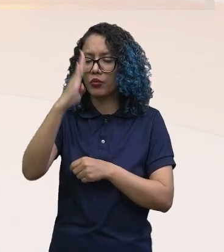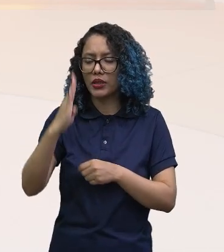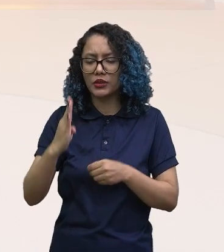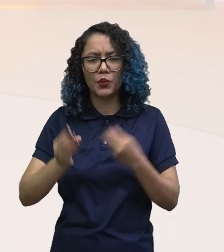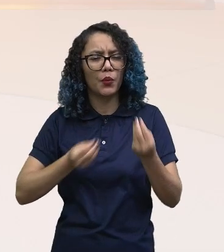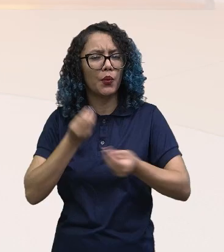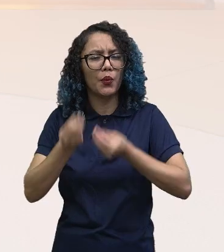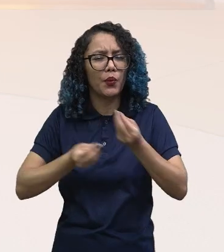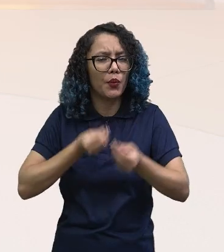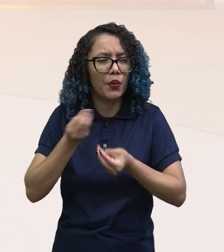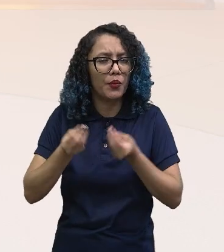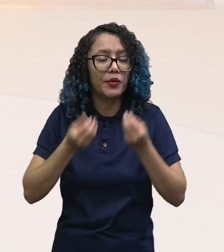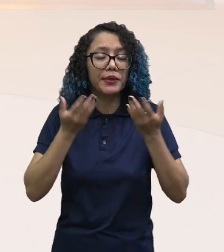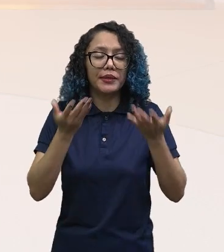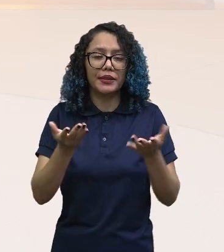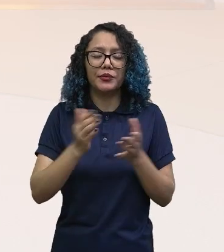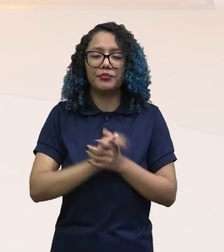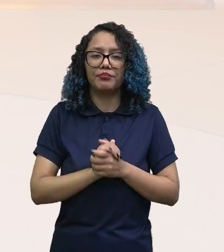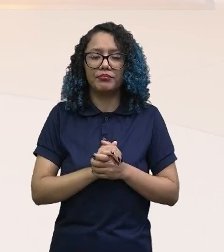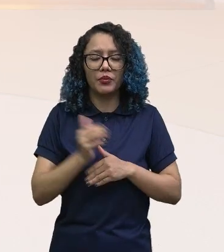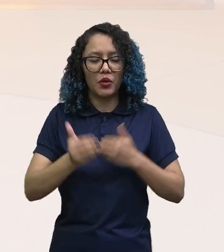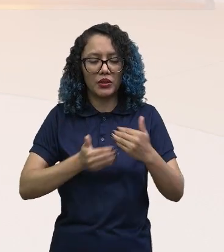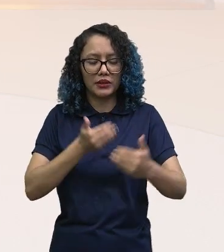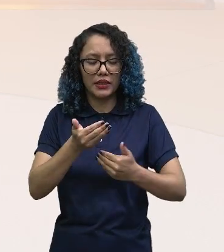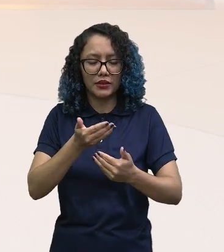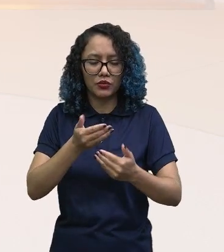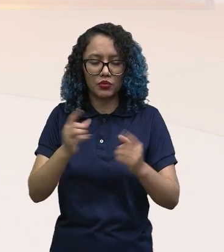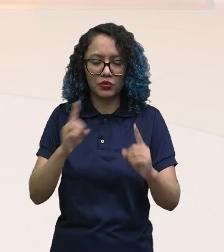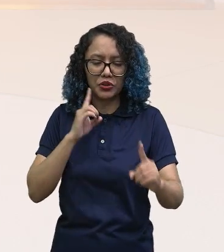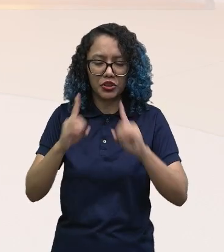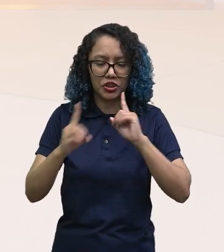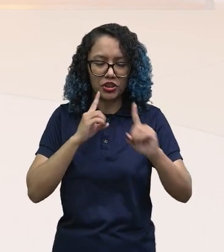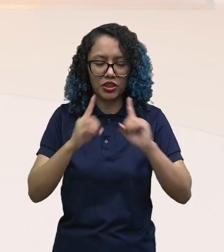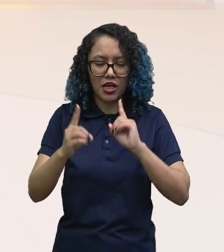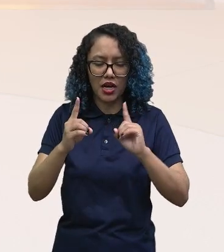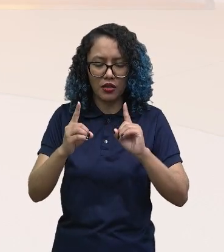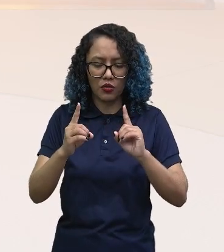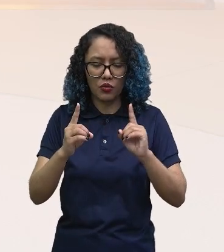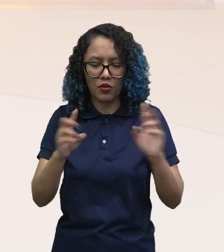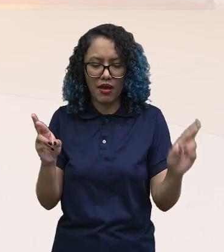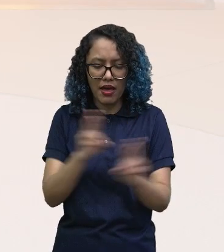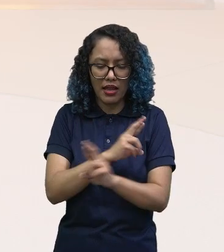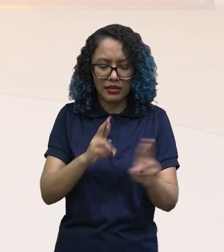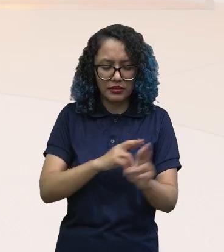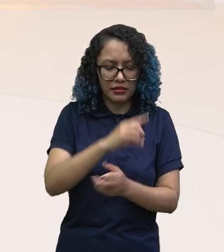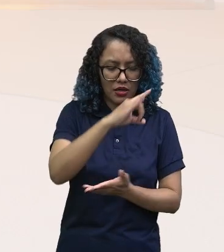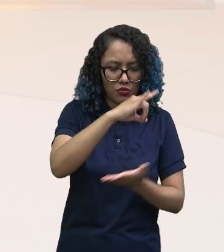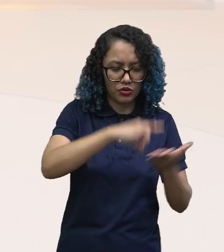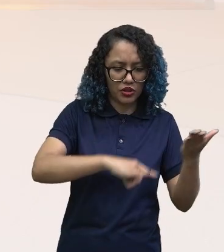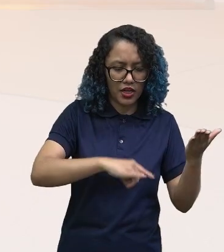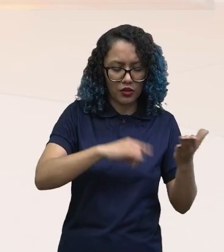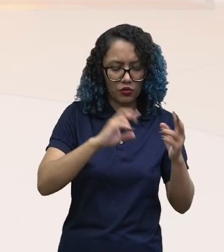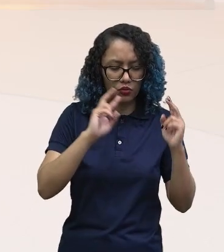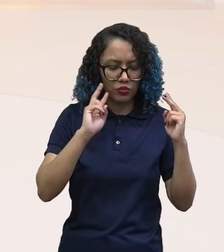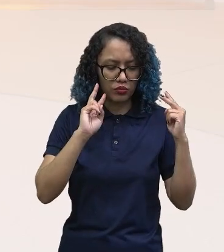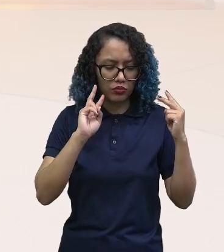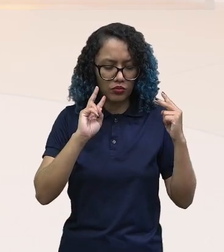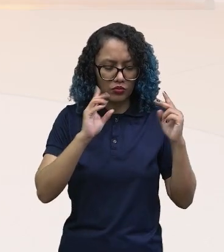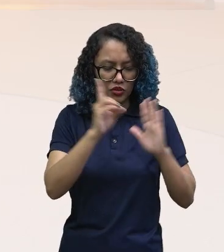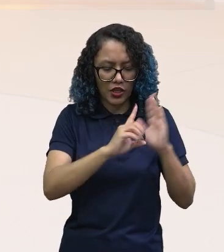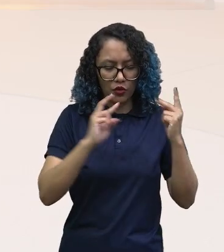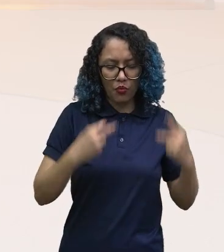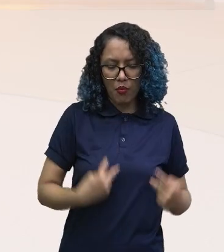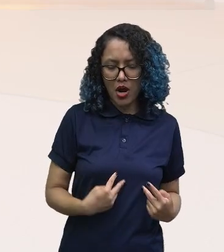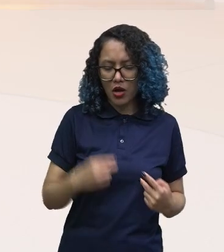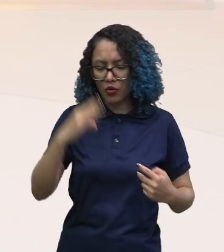esse processo de diálogo com a Declaração Universal dos Direitos Humanos, com o